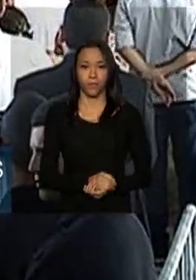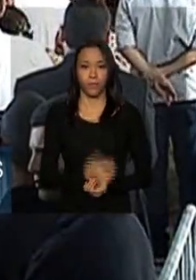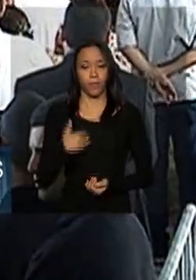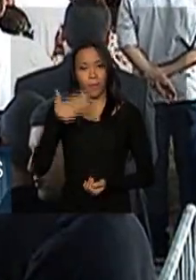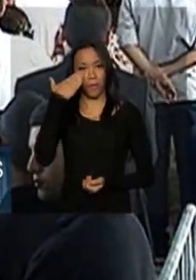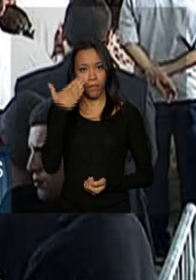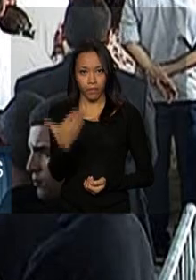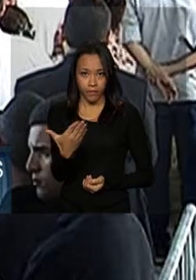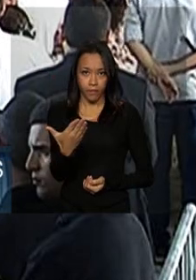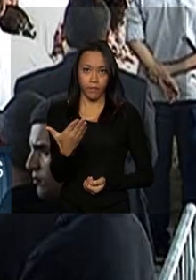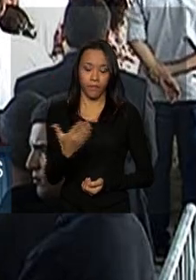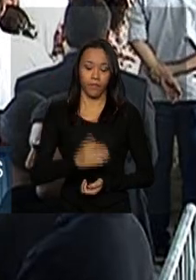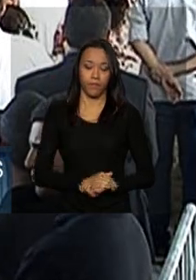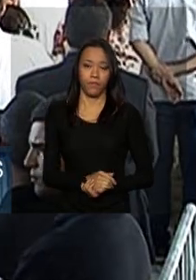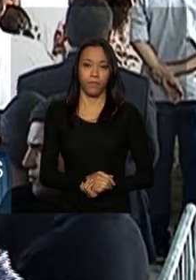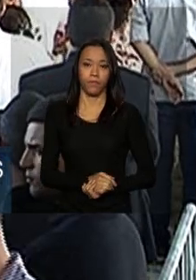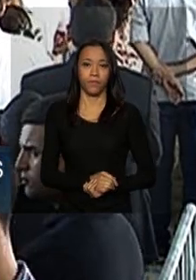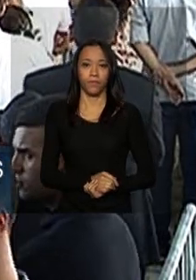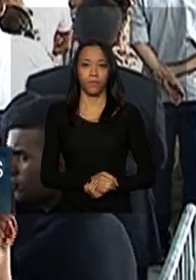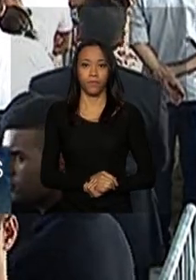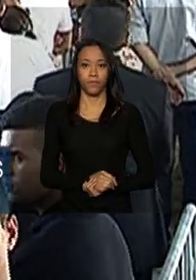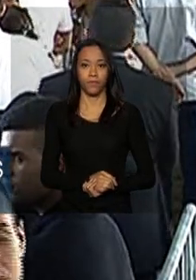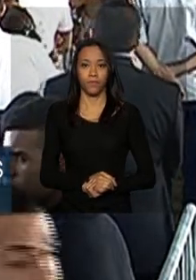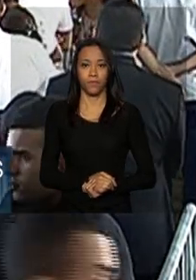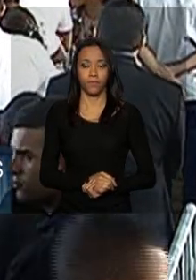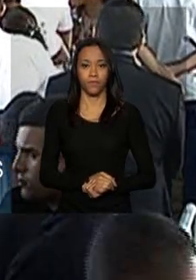Obrigada, ministro.